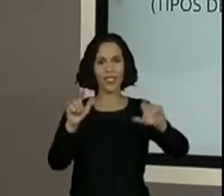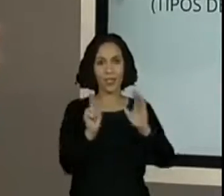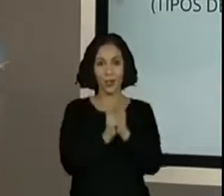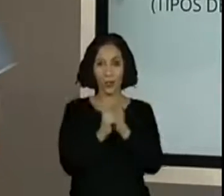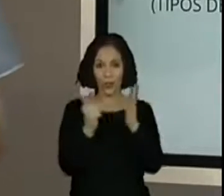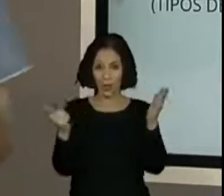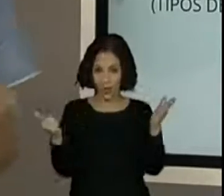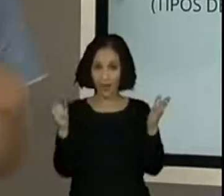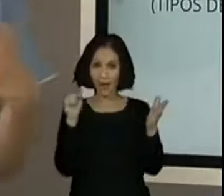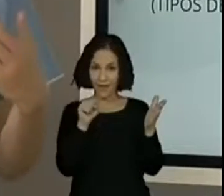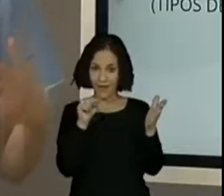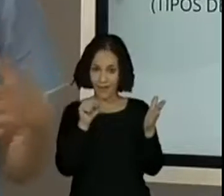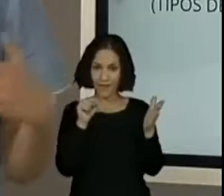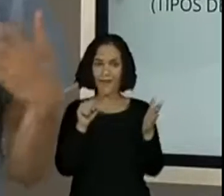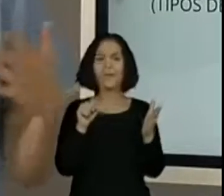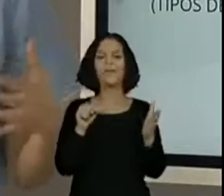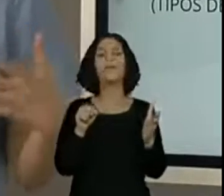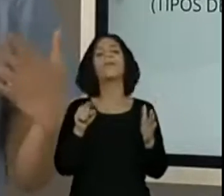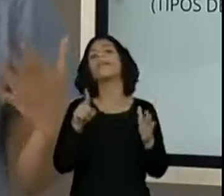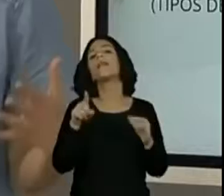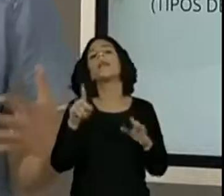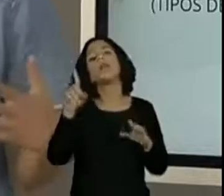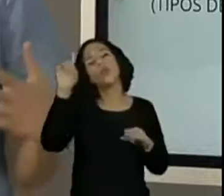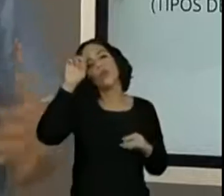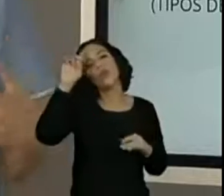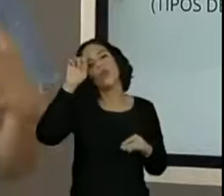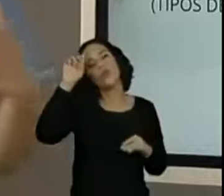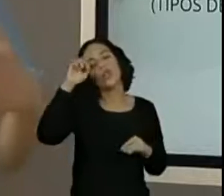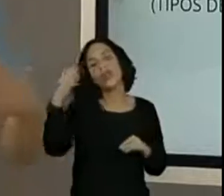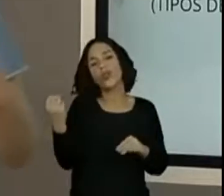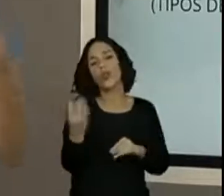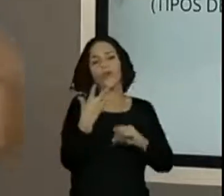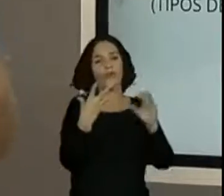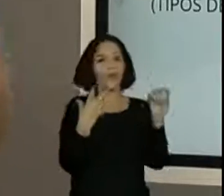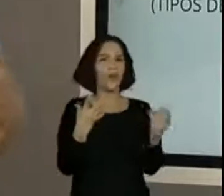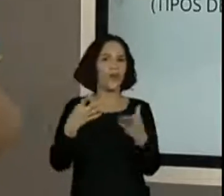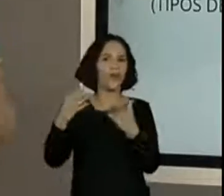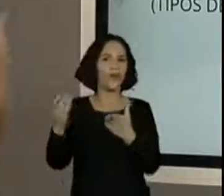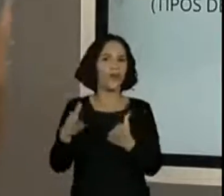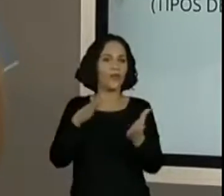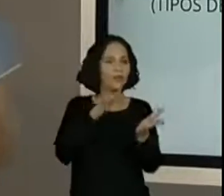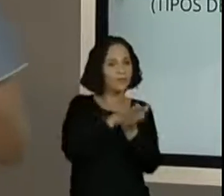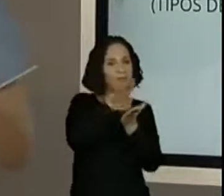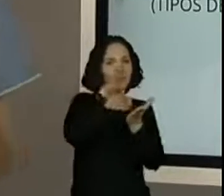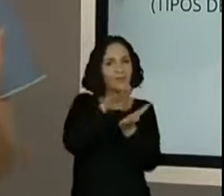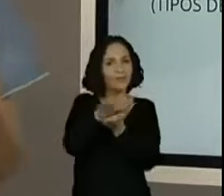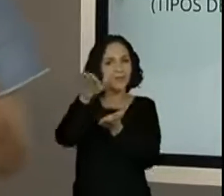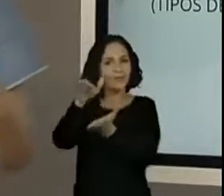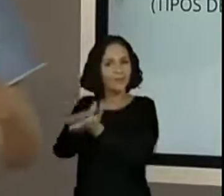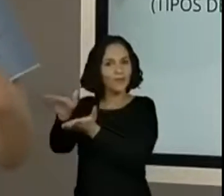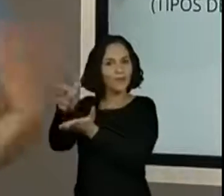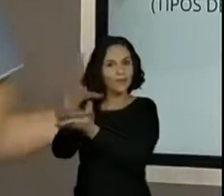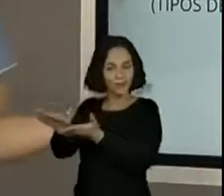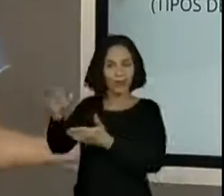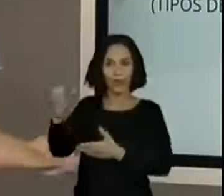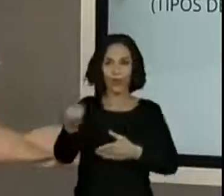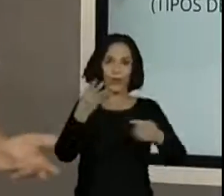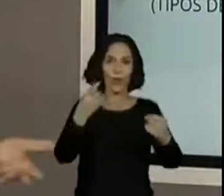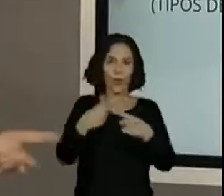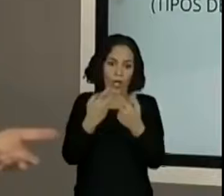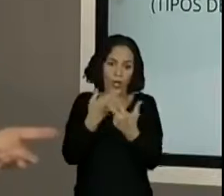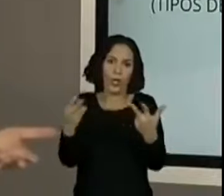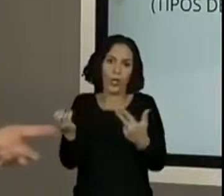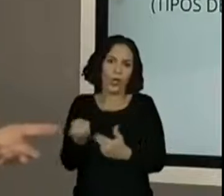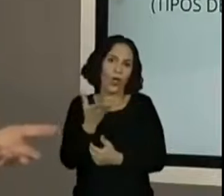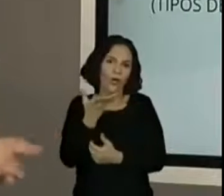que o jornal, ele é algo que sai todos os dias, né? É um portador que todo dia ele se renova, porque todo dia tem